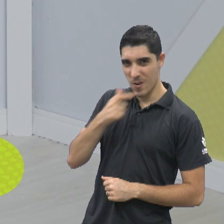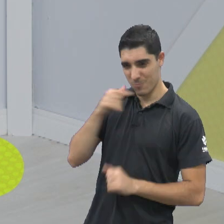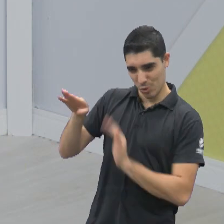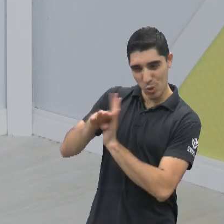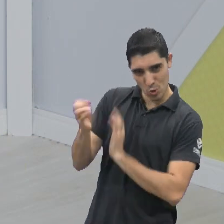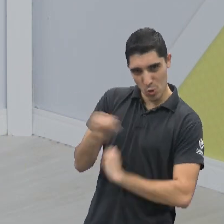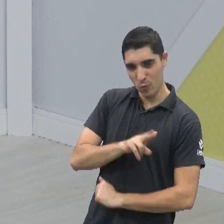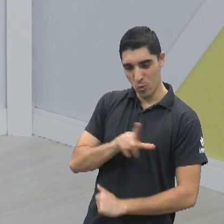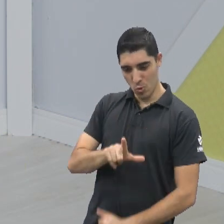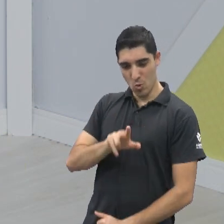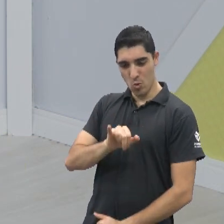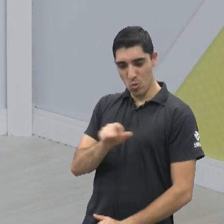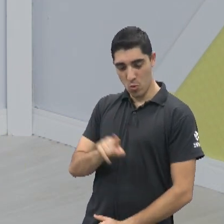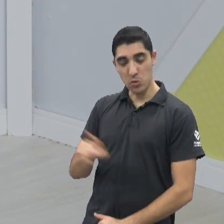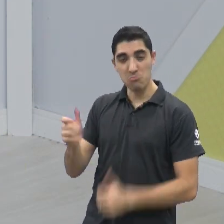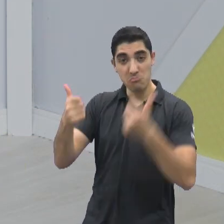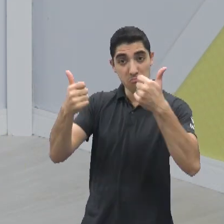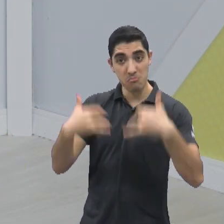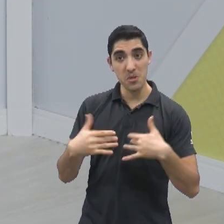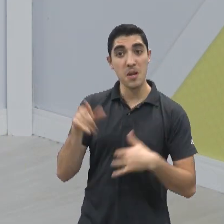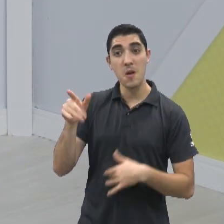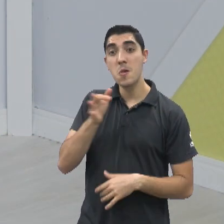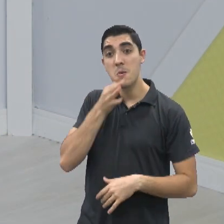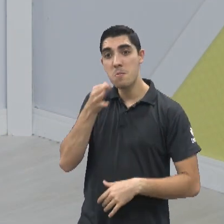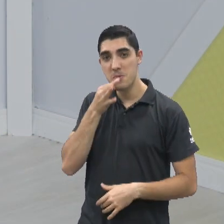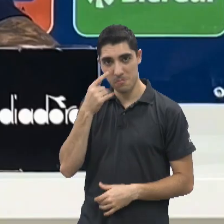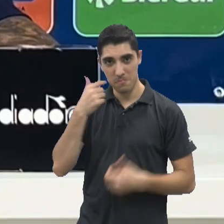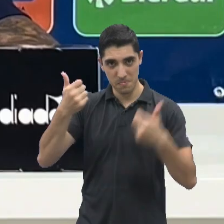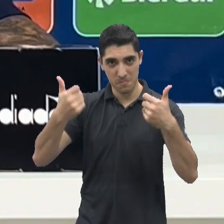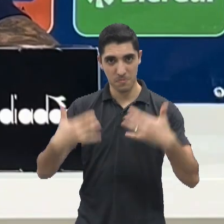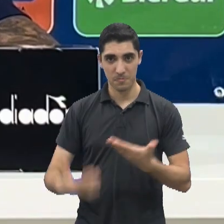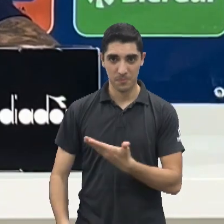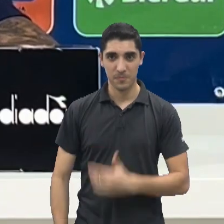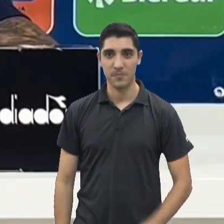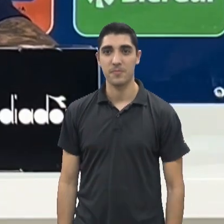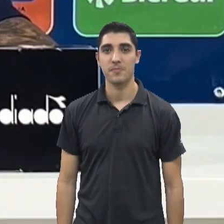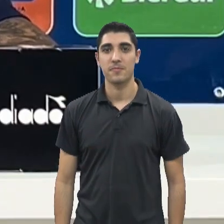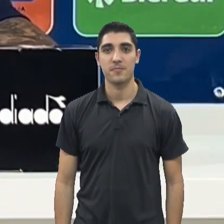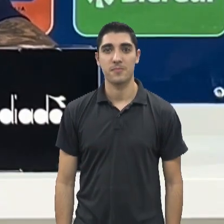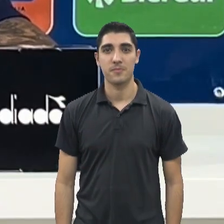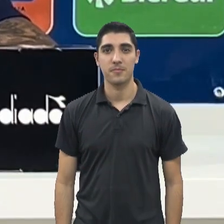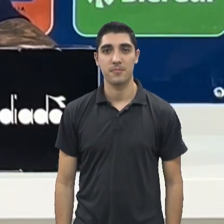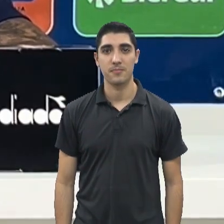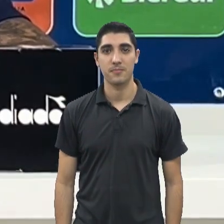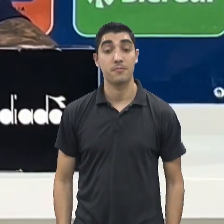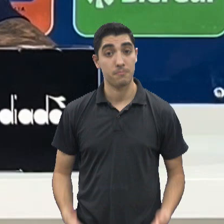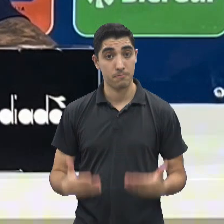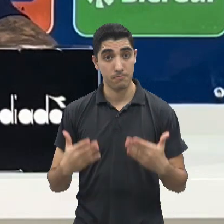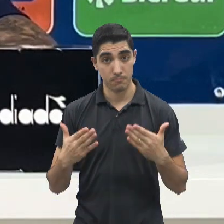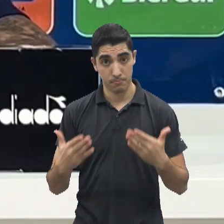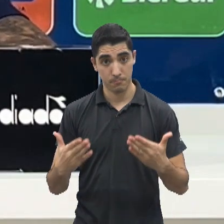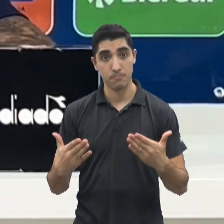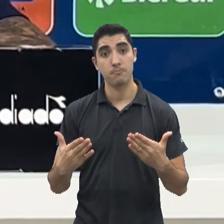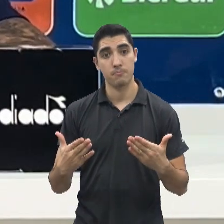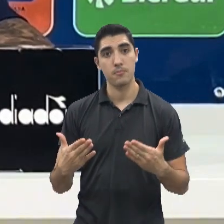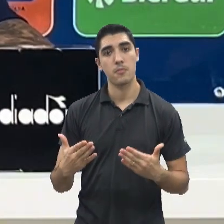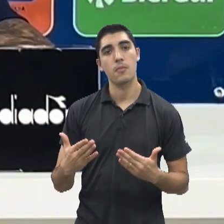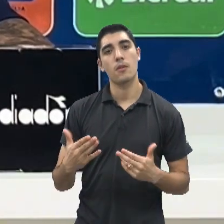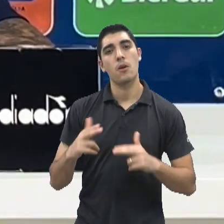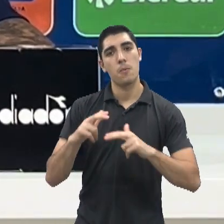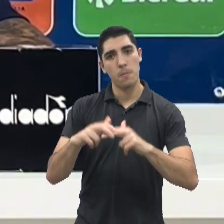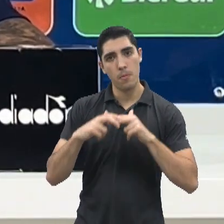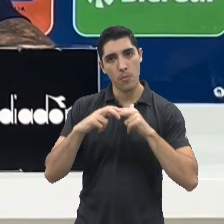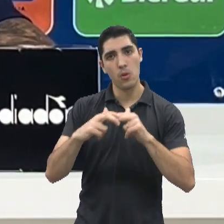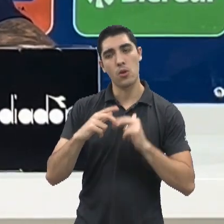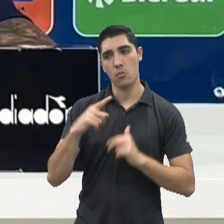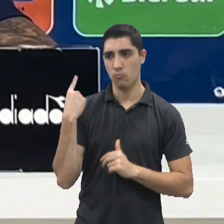como jogador da Águia do Vale. Dá o play, Matheus. O Sid Clay, ele me mandou uma mensagem e tal, depois ele me ligou, a gente